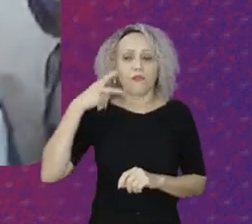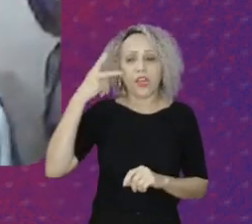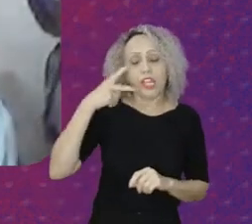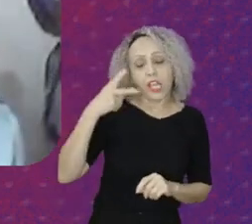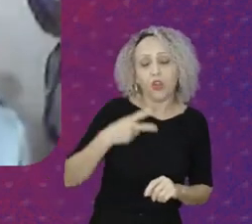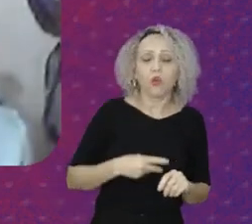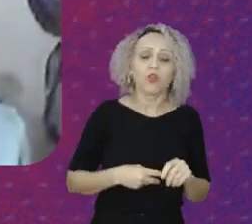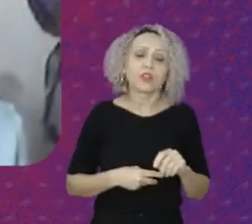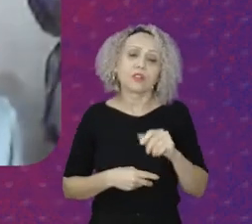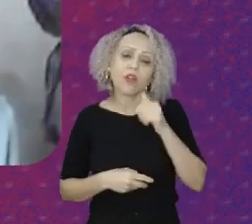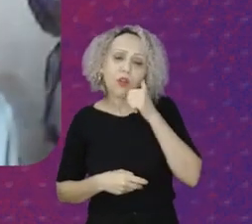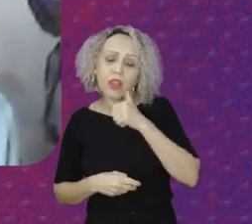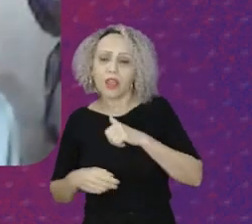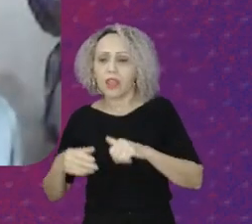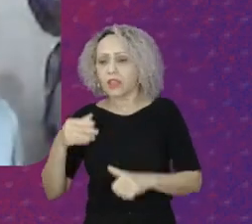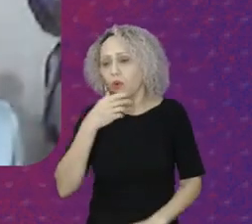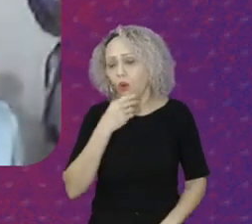vereadoras e para